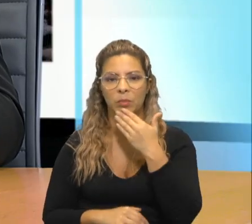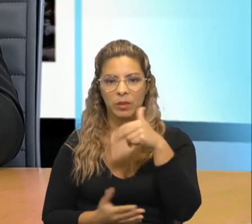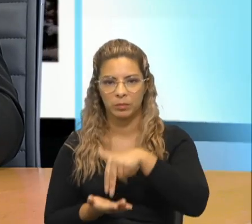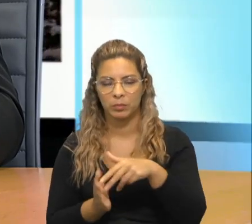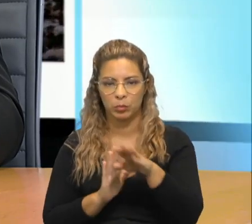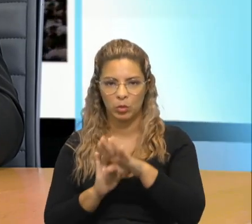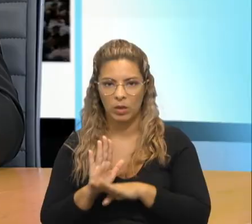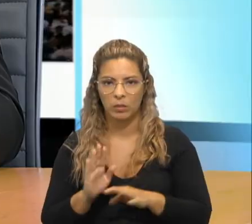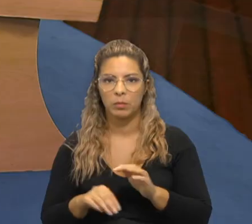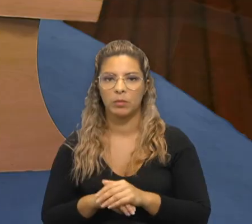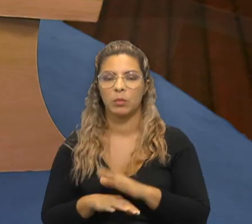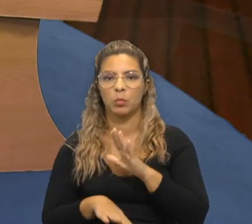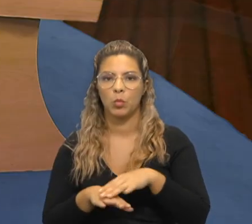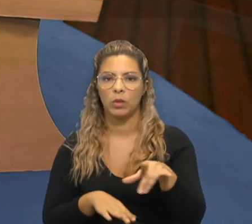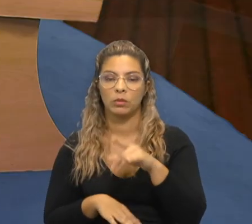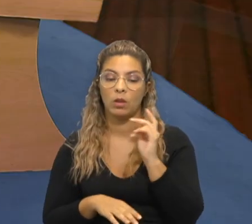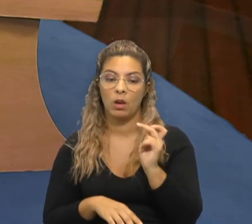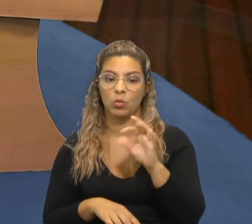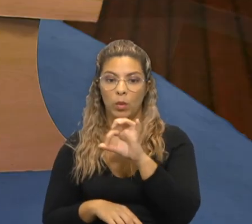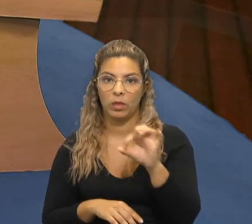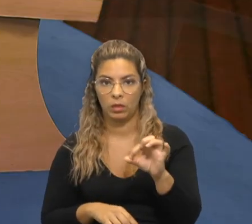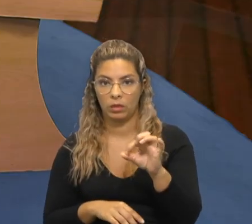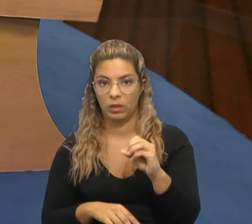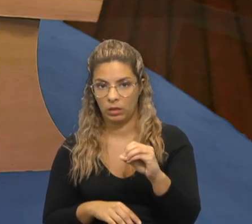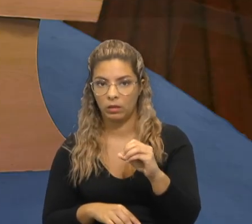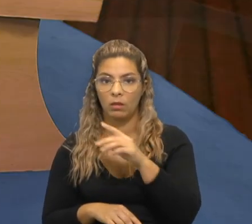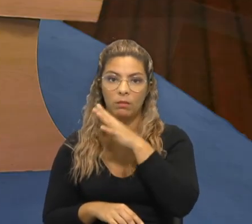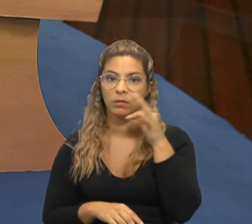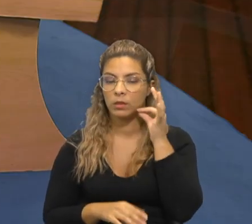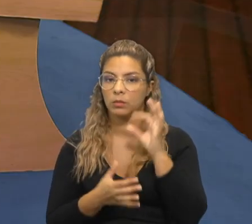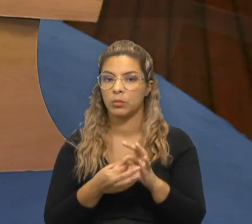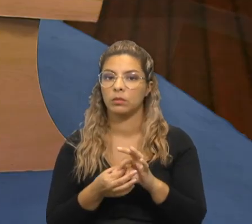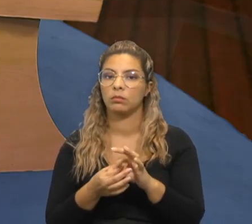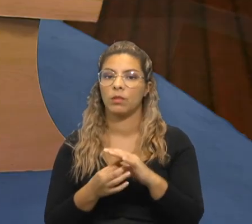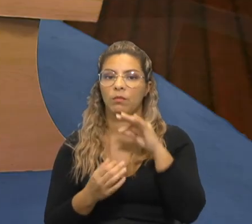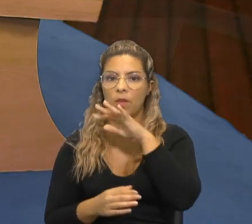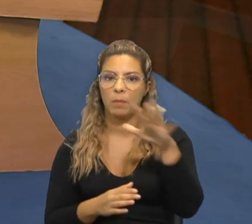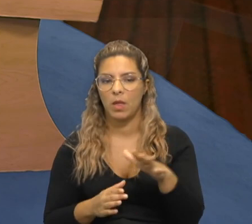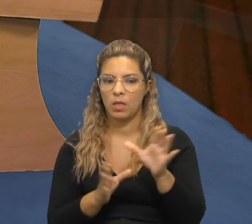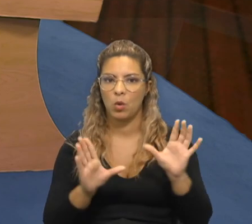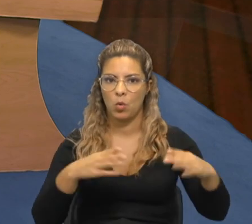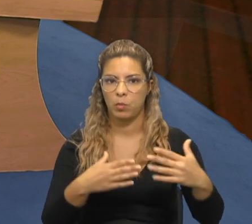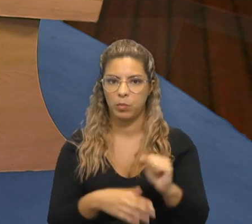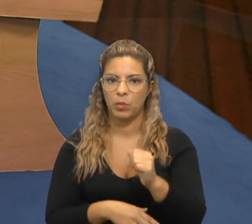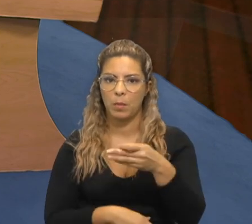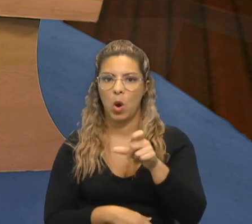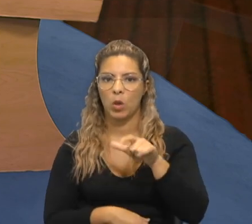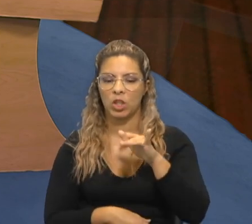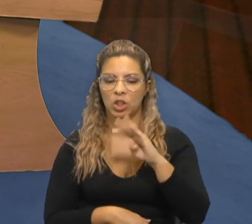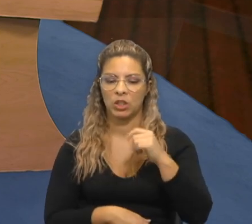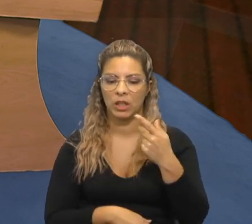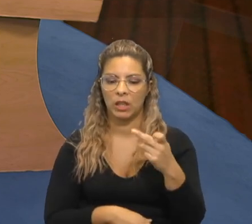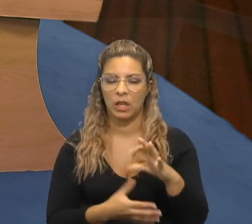precisamente neste contexto da comemoração dos 80 anos da presença da família paulista. E nesta comemoração está sobretudo